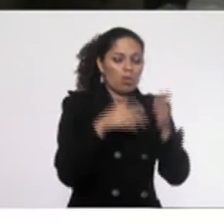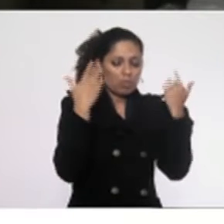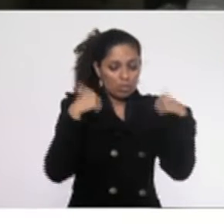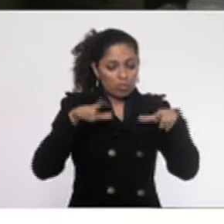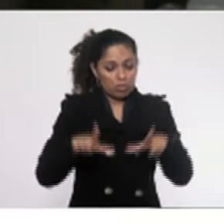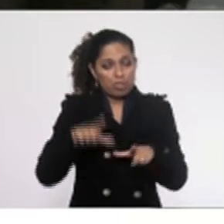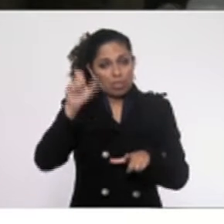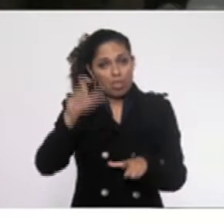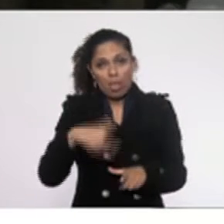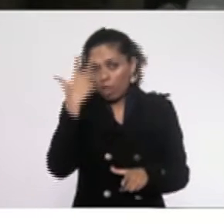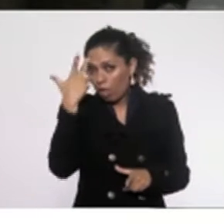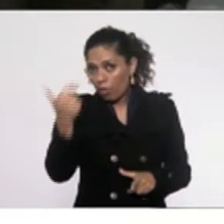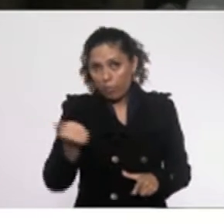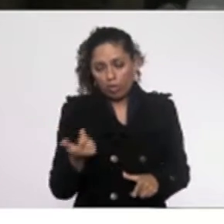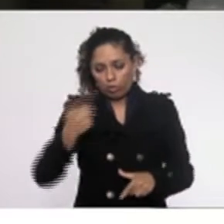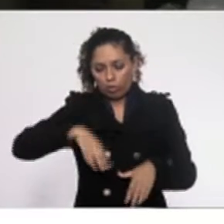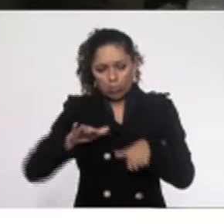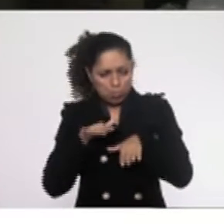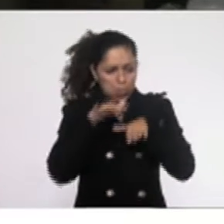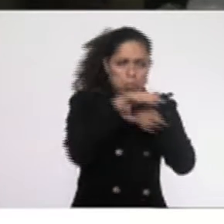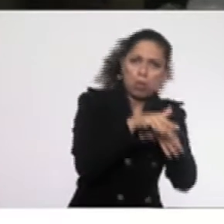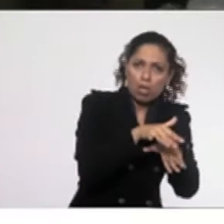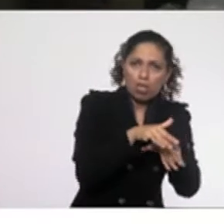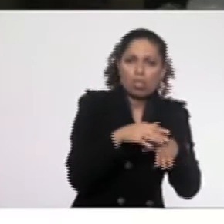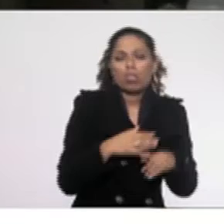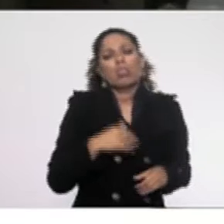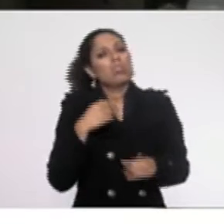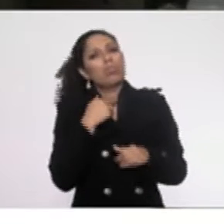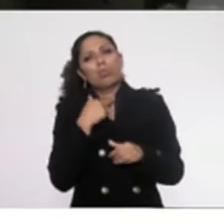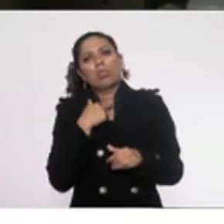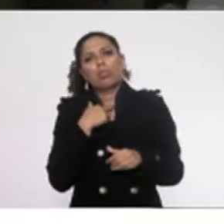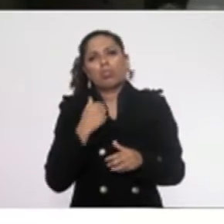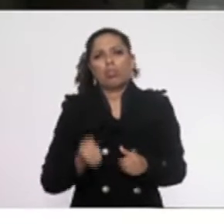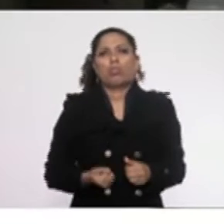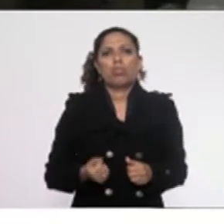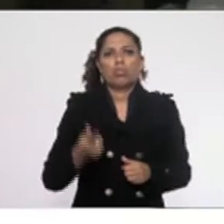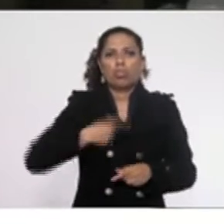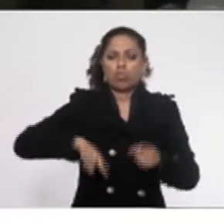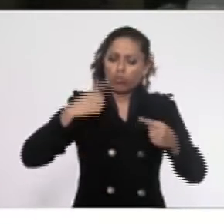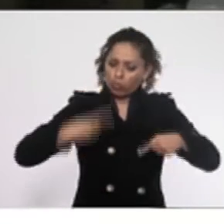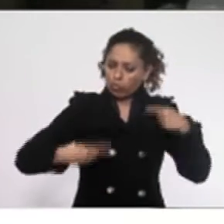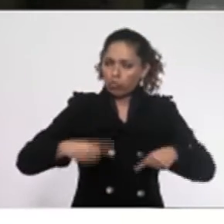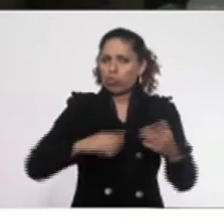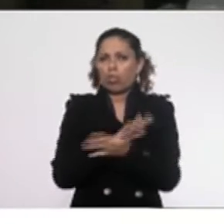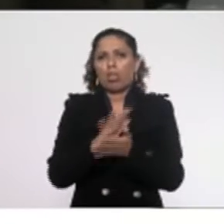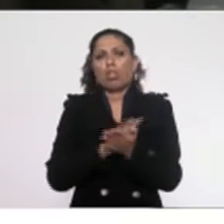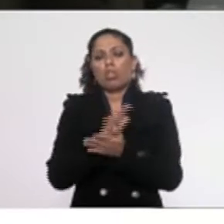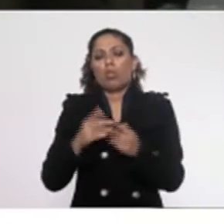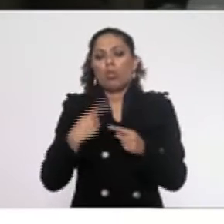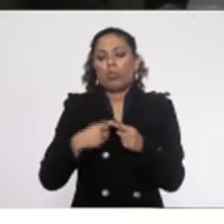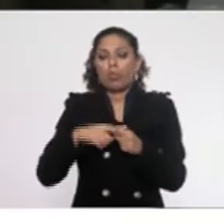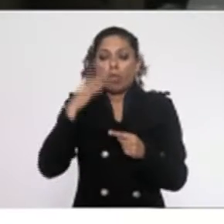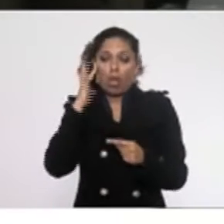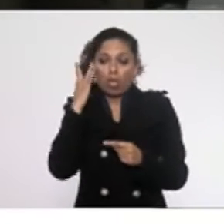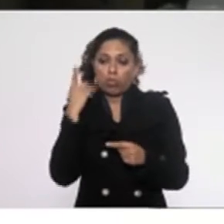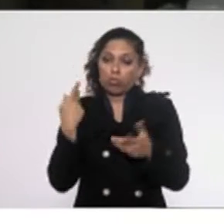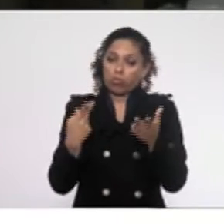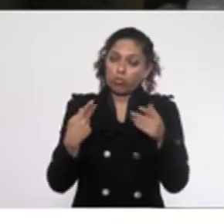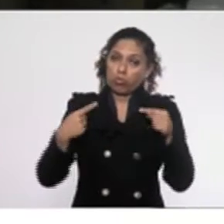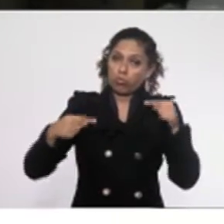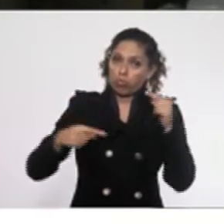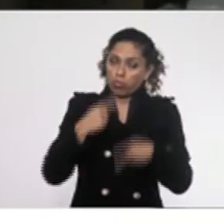uma invasão brutal de competência. Mas eu não vou mais discutir, porque eu acho que é inconstitucional, não